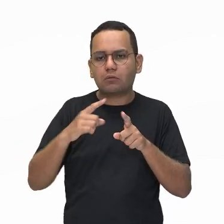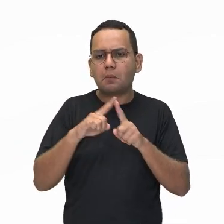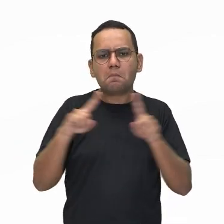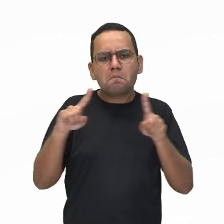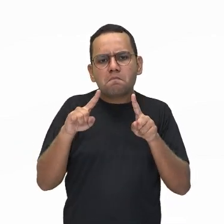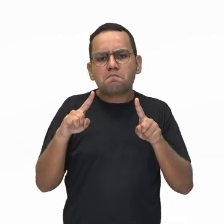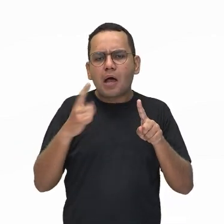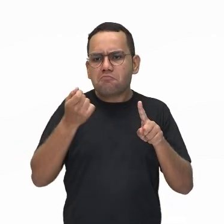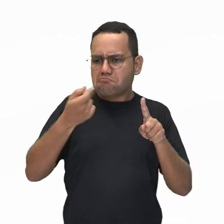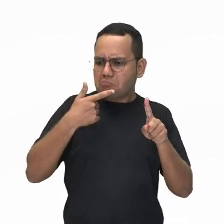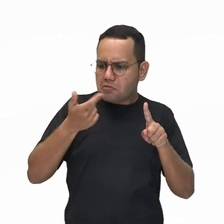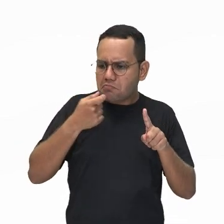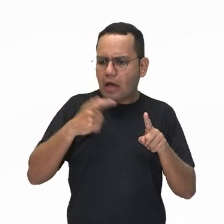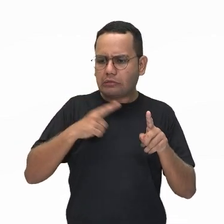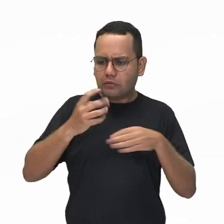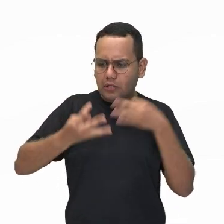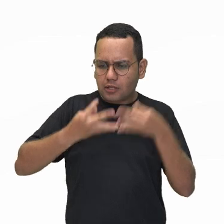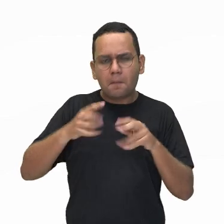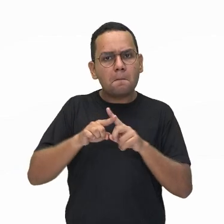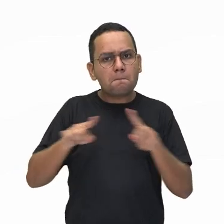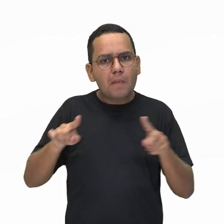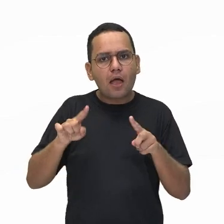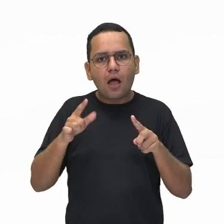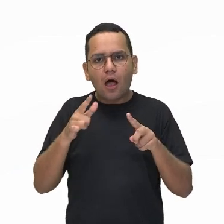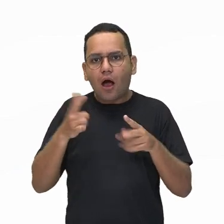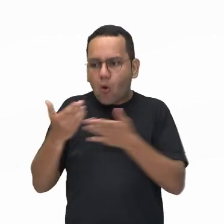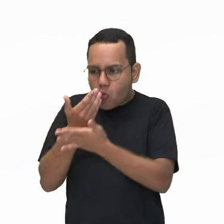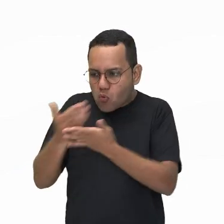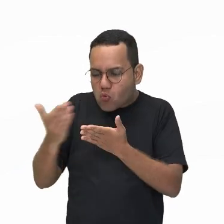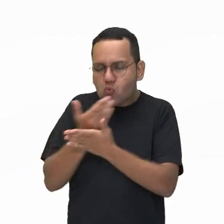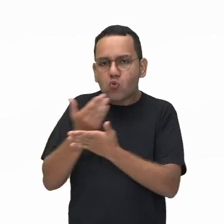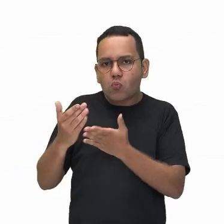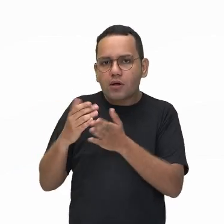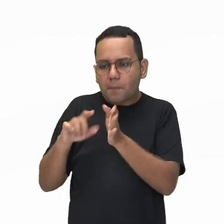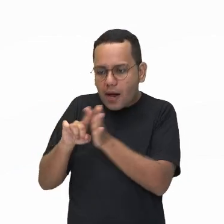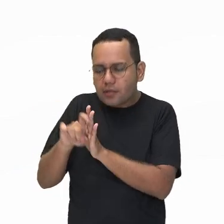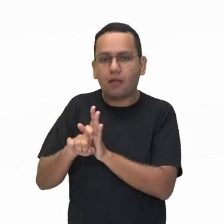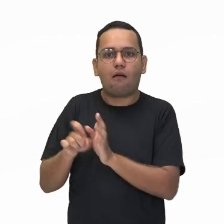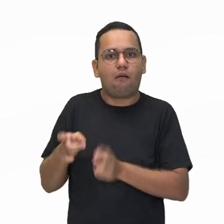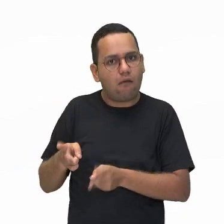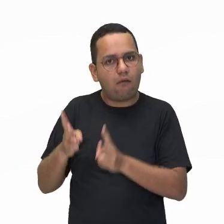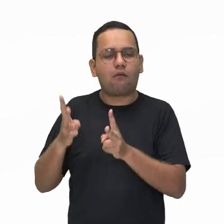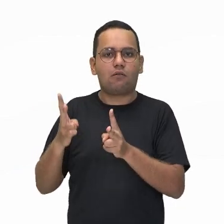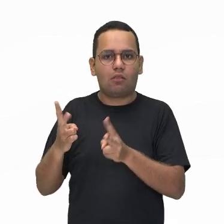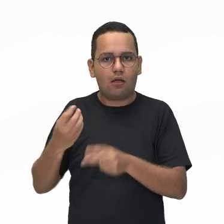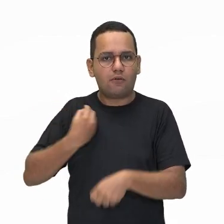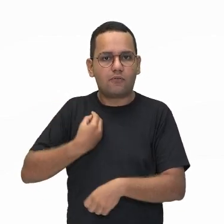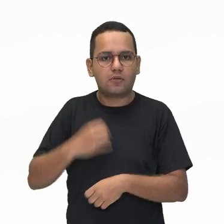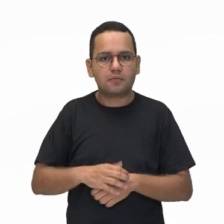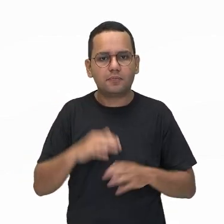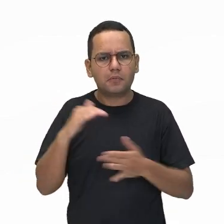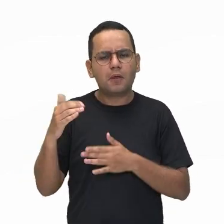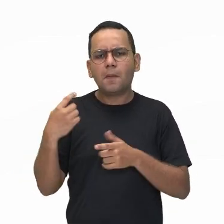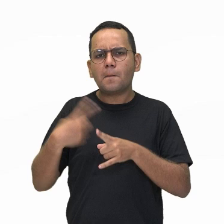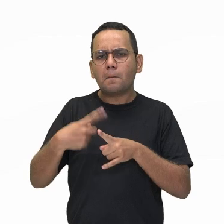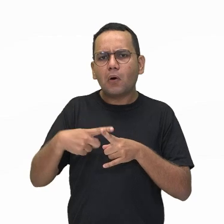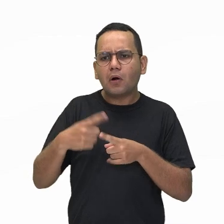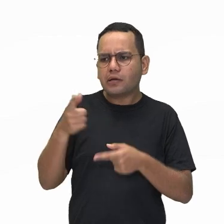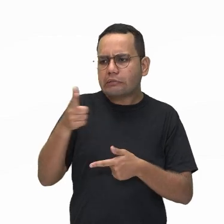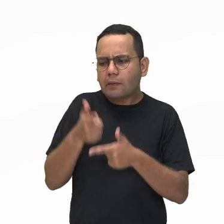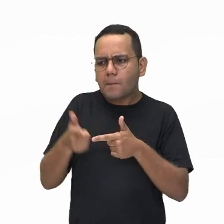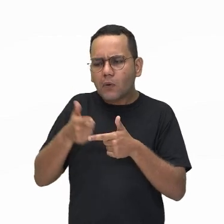com antibióticos. E aí eu vou mostrar agora para vocês como ela se tornou um grande problema de saúde pública. Tem